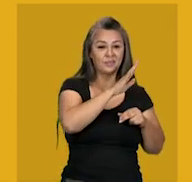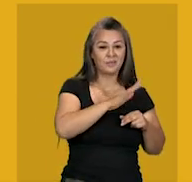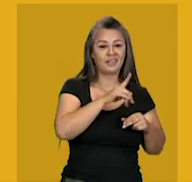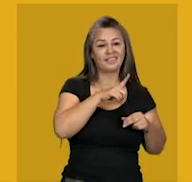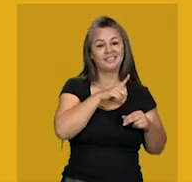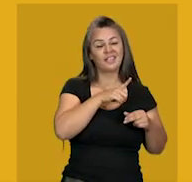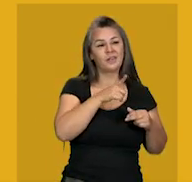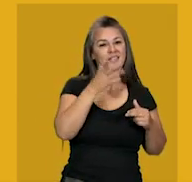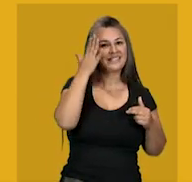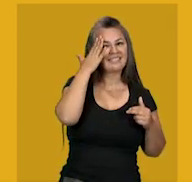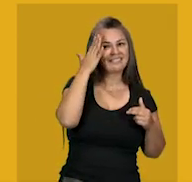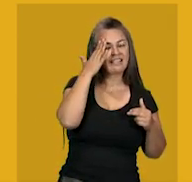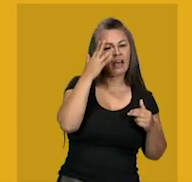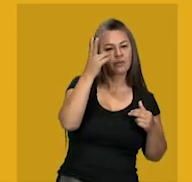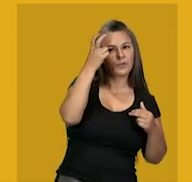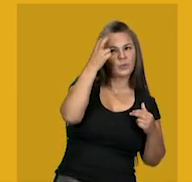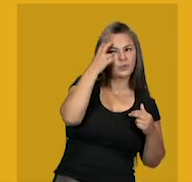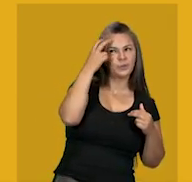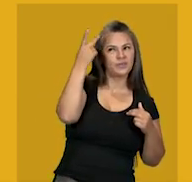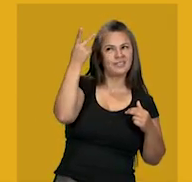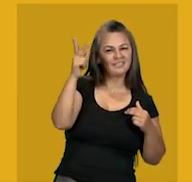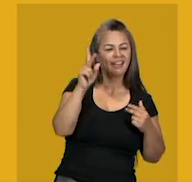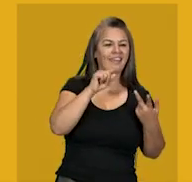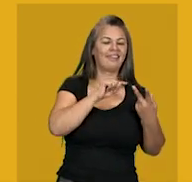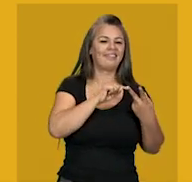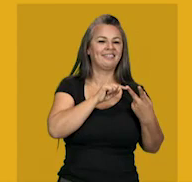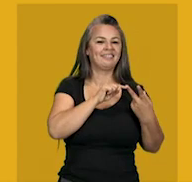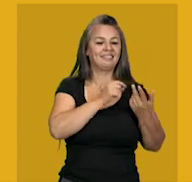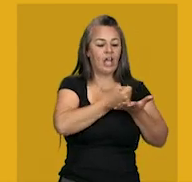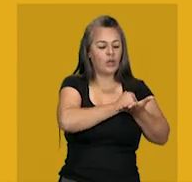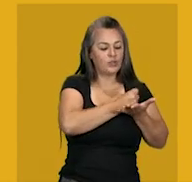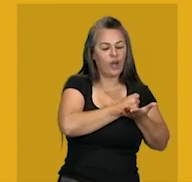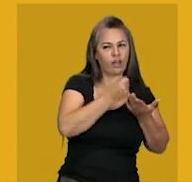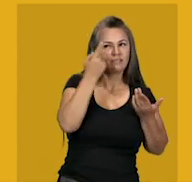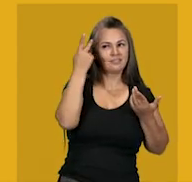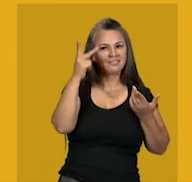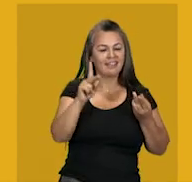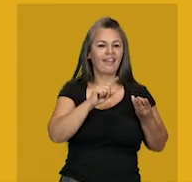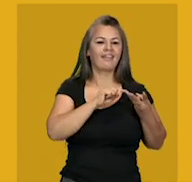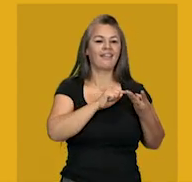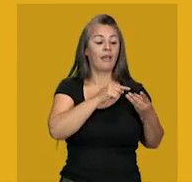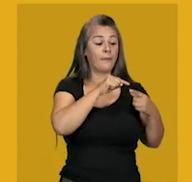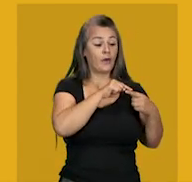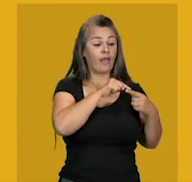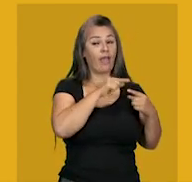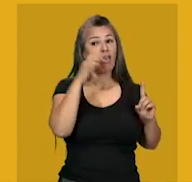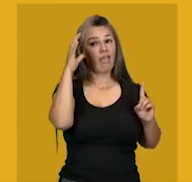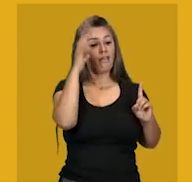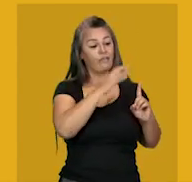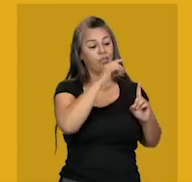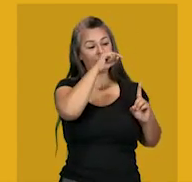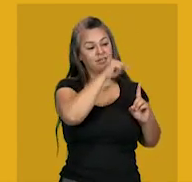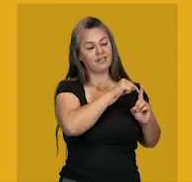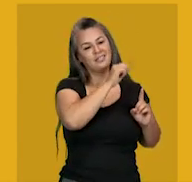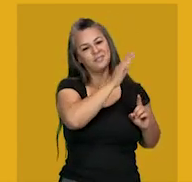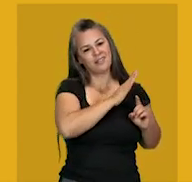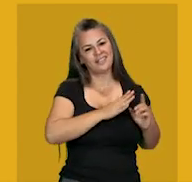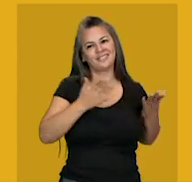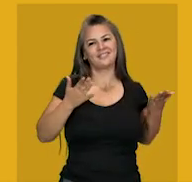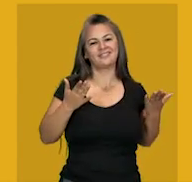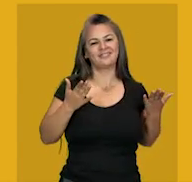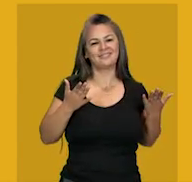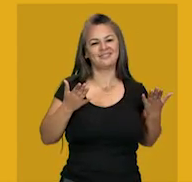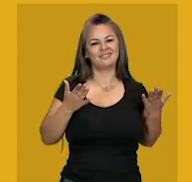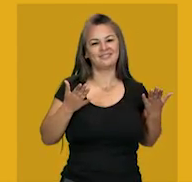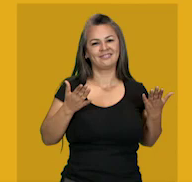jogos, com desenhos, né, que são os animes, que vieram do Japão. E isso é um certo poder do Japão. É